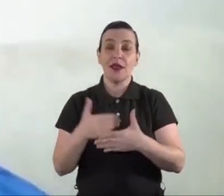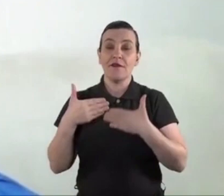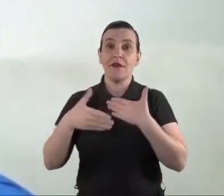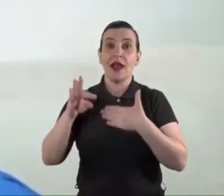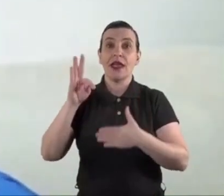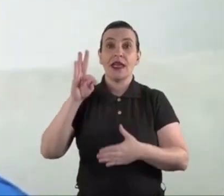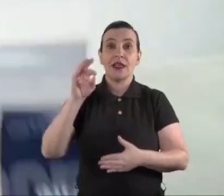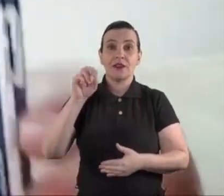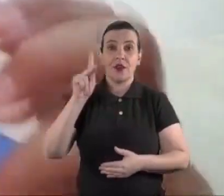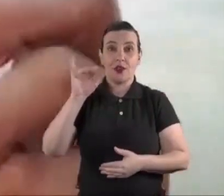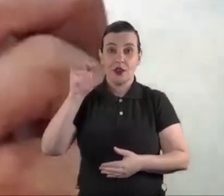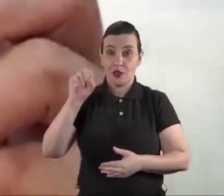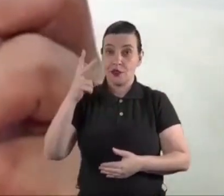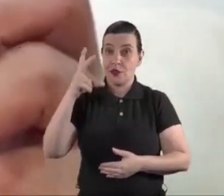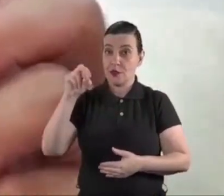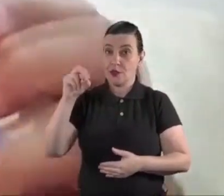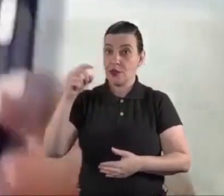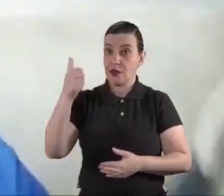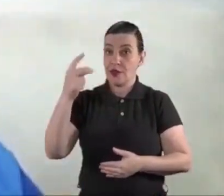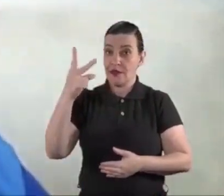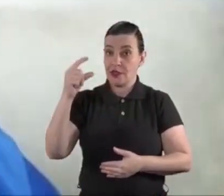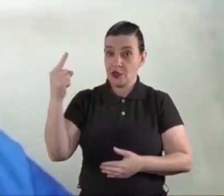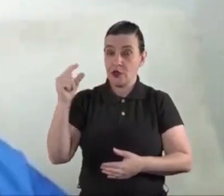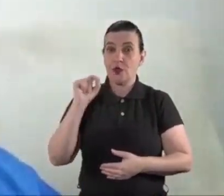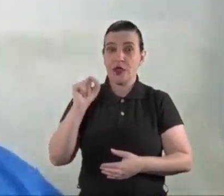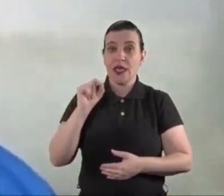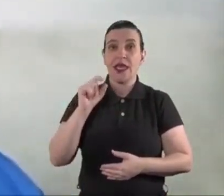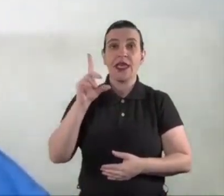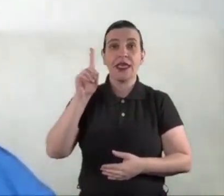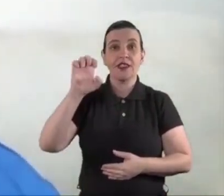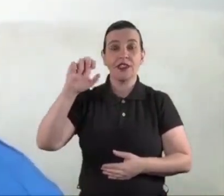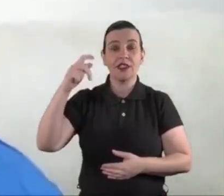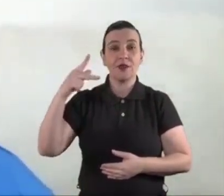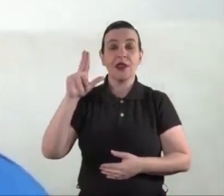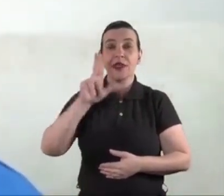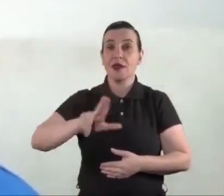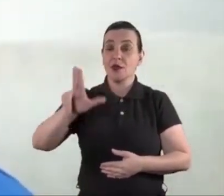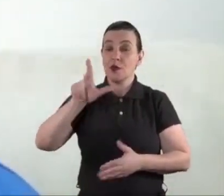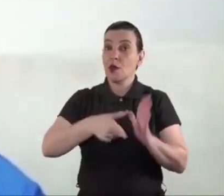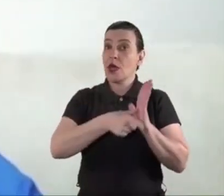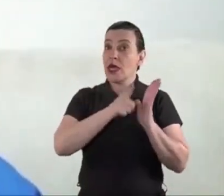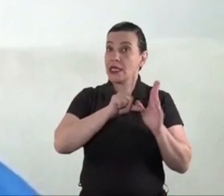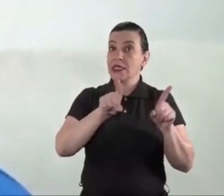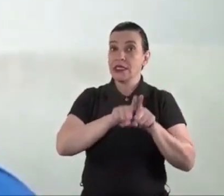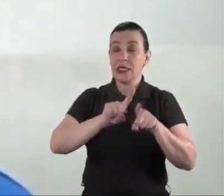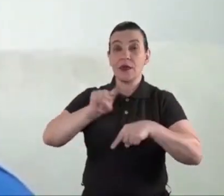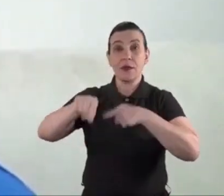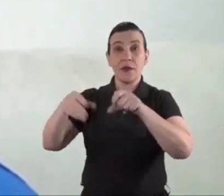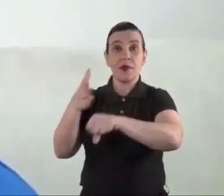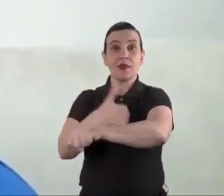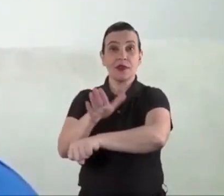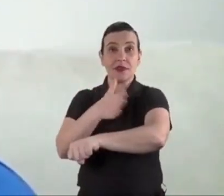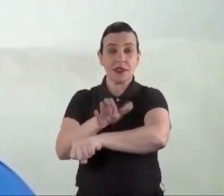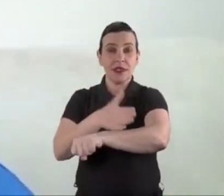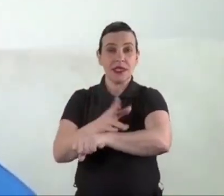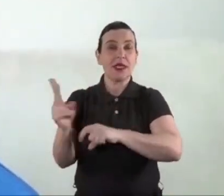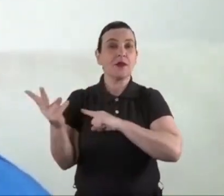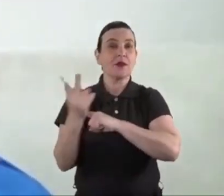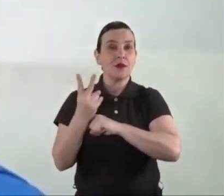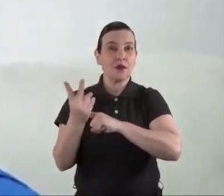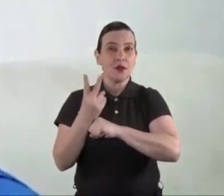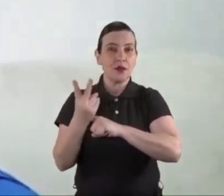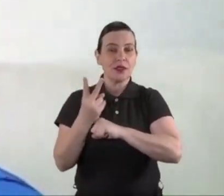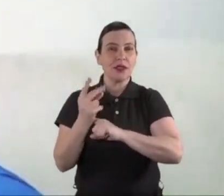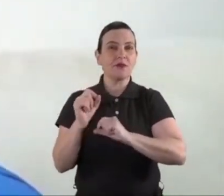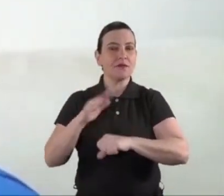2021. Então aqui eu utilizo o Deep Blue Ruby para antes e pós-treino, né, para me dar